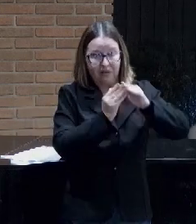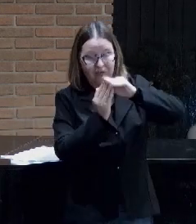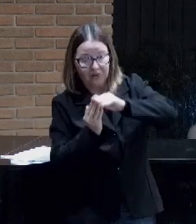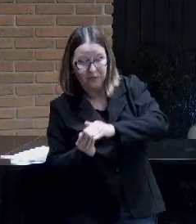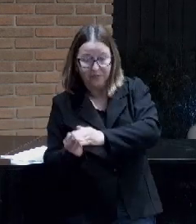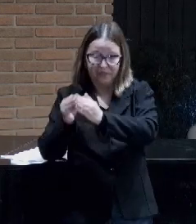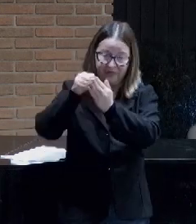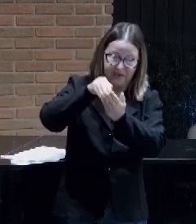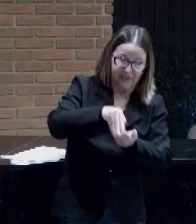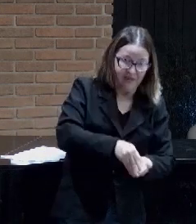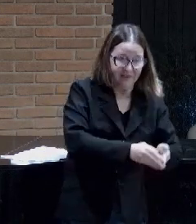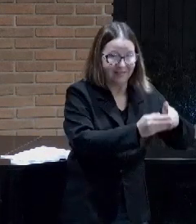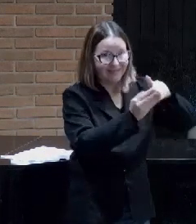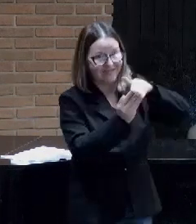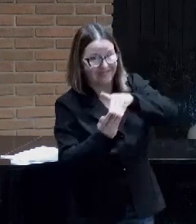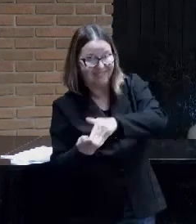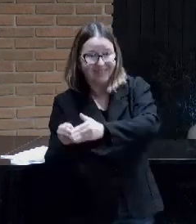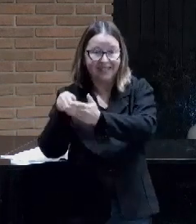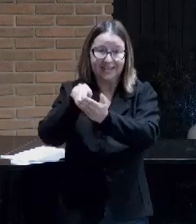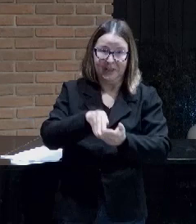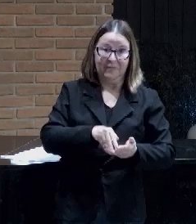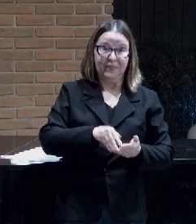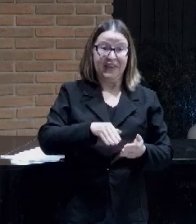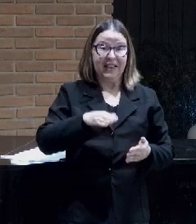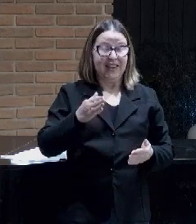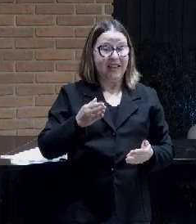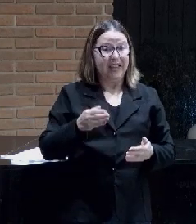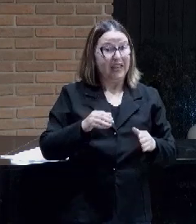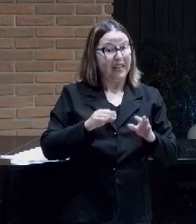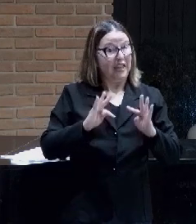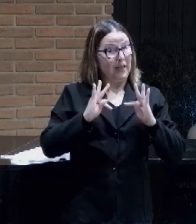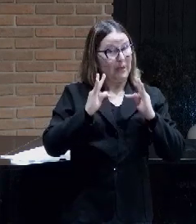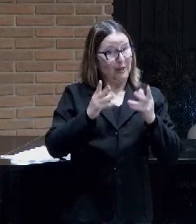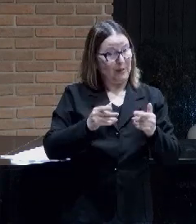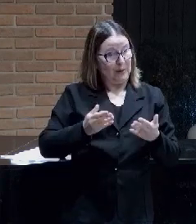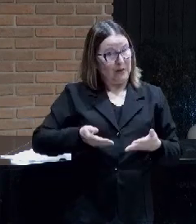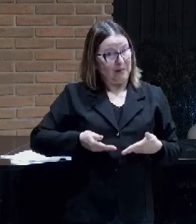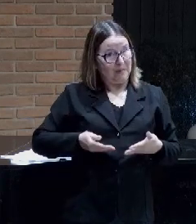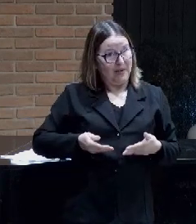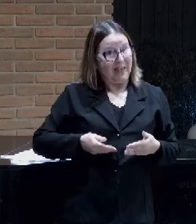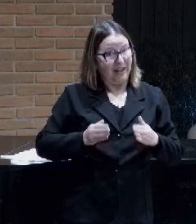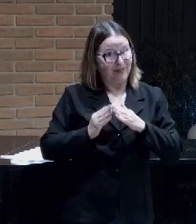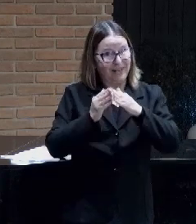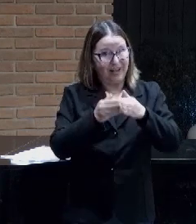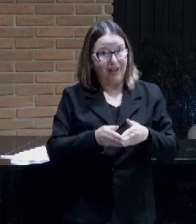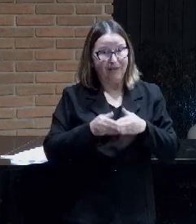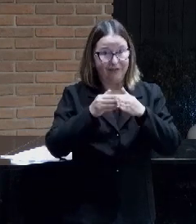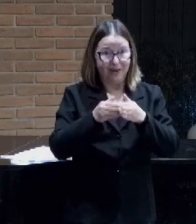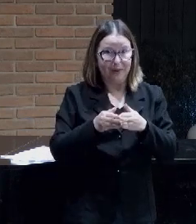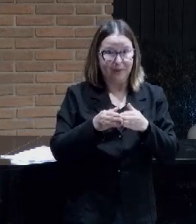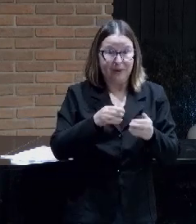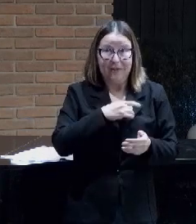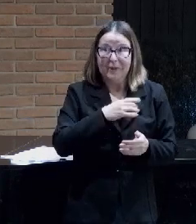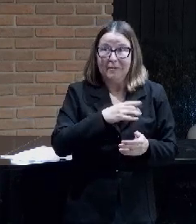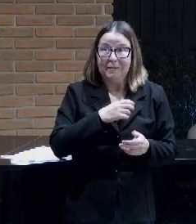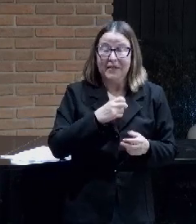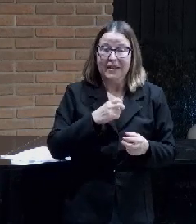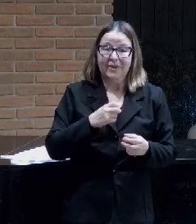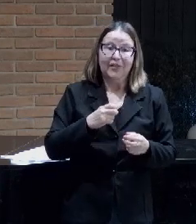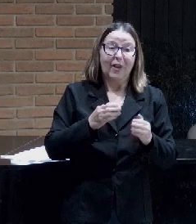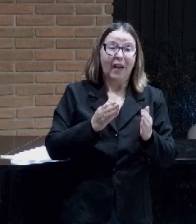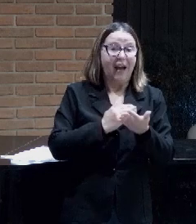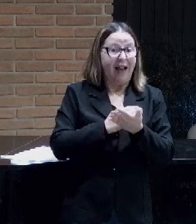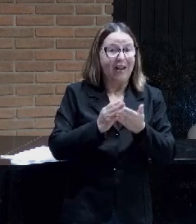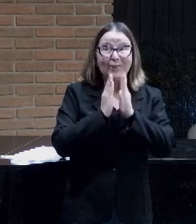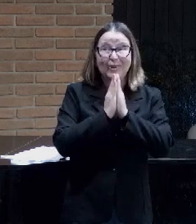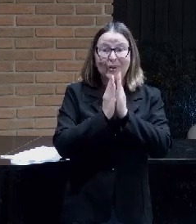se despedaçar. Então os marinheiros ficaram com medo, e clamavam cada um ao seu próprio Deus. Lançaram no mar a